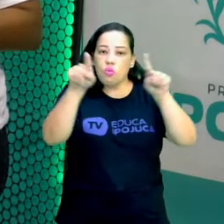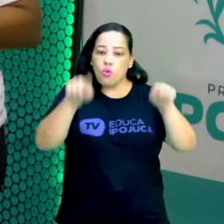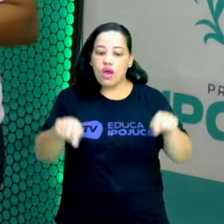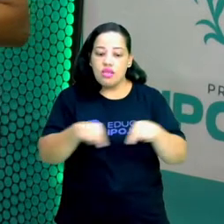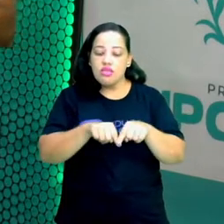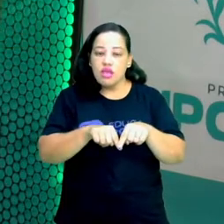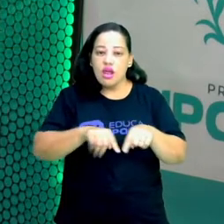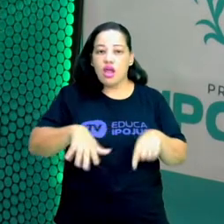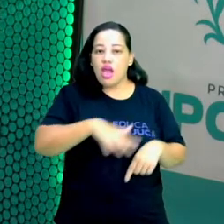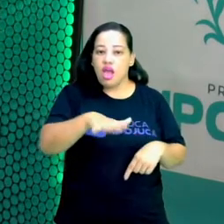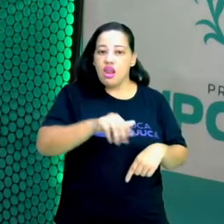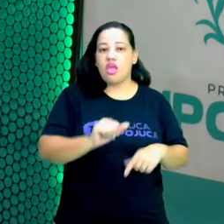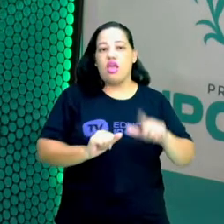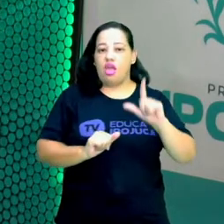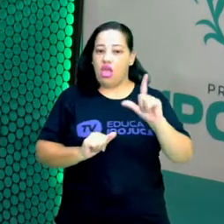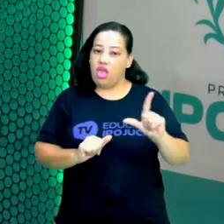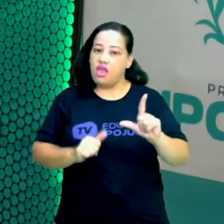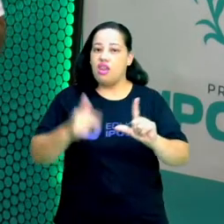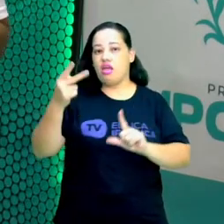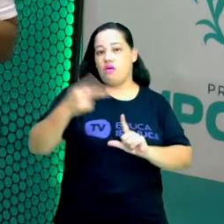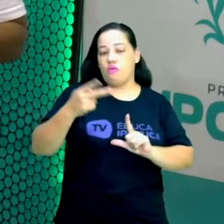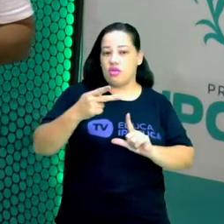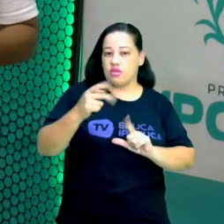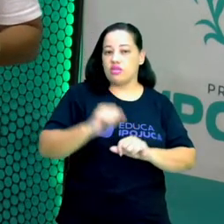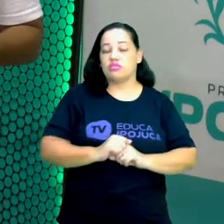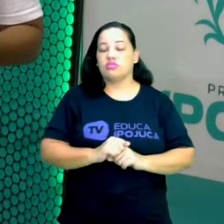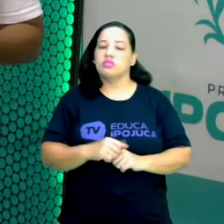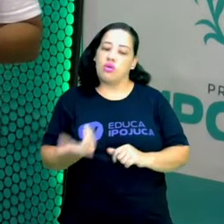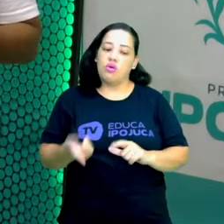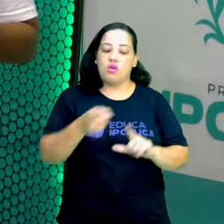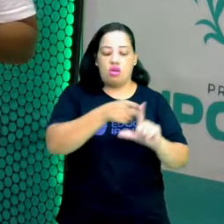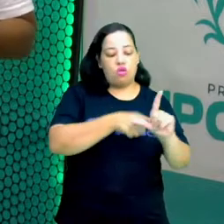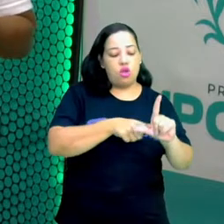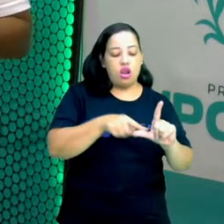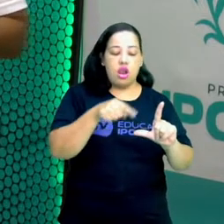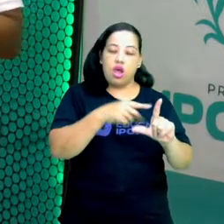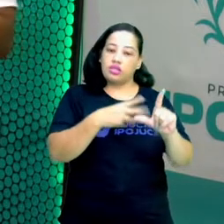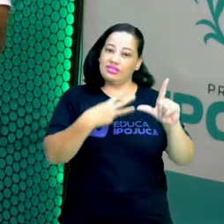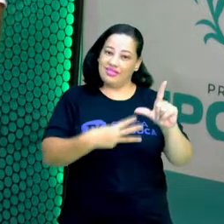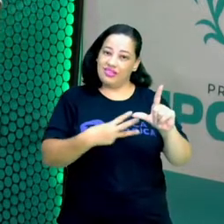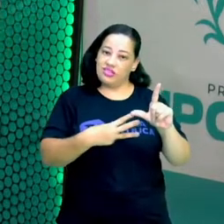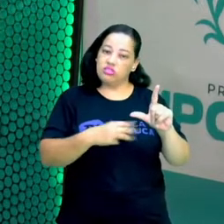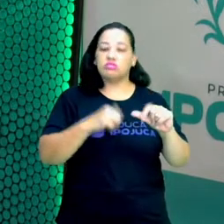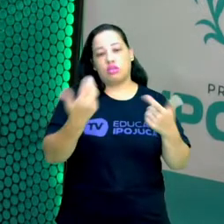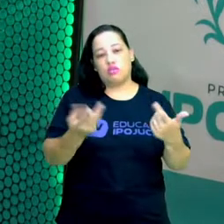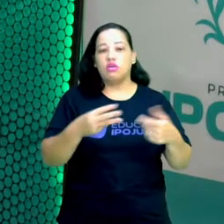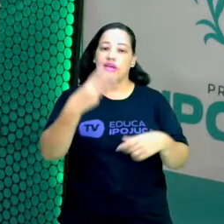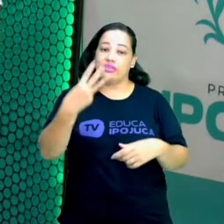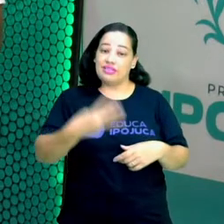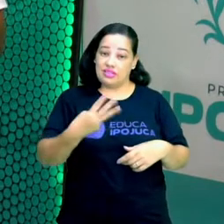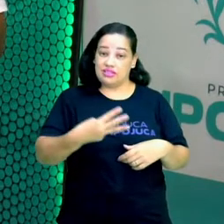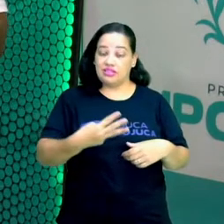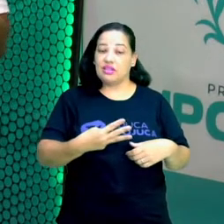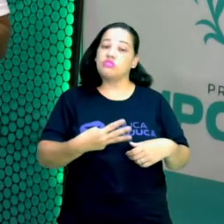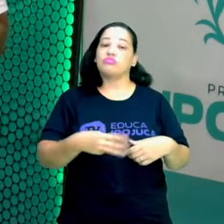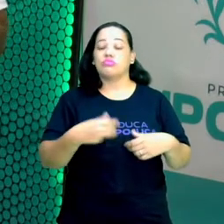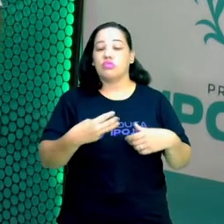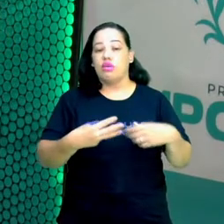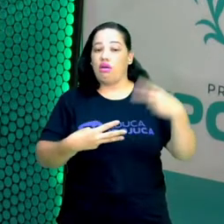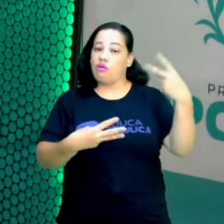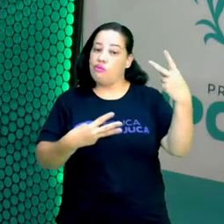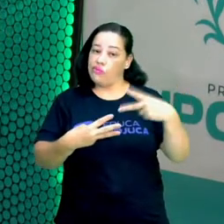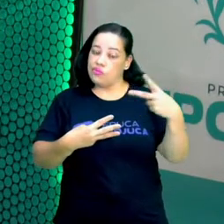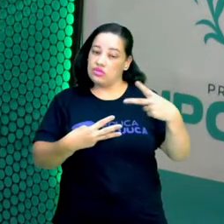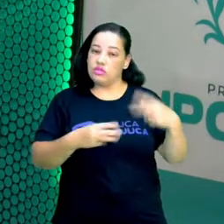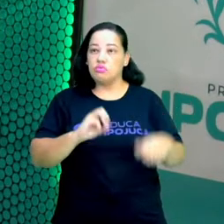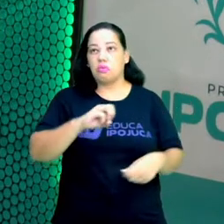E L é a medida do lado. Como o lado é 3, então é 3 ao quadrado, ou 3